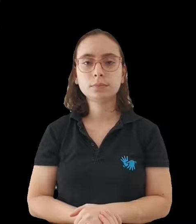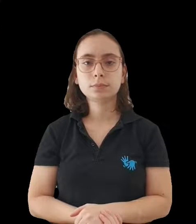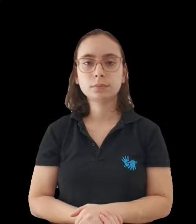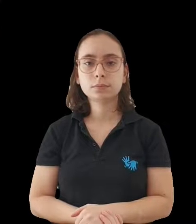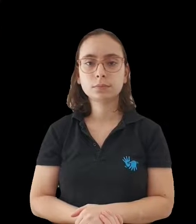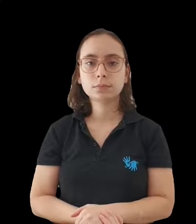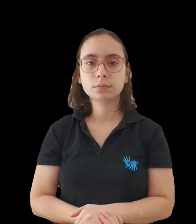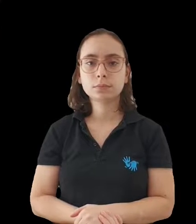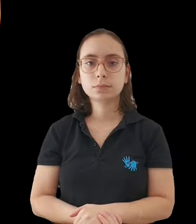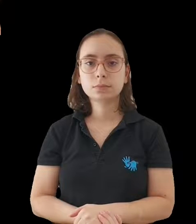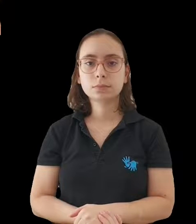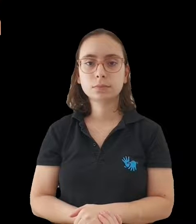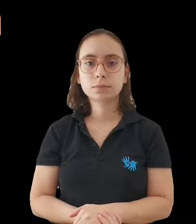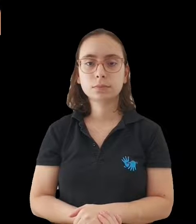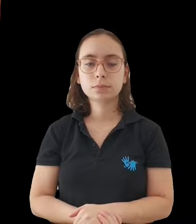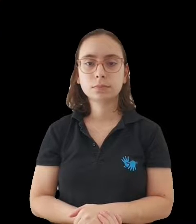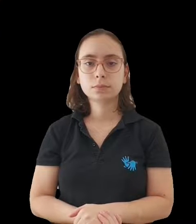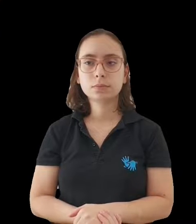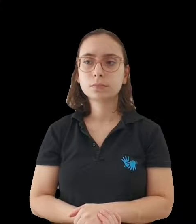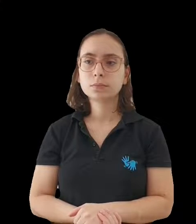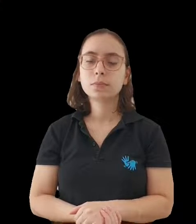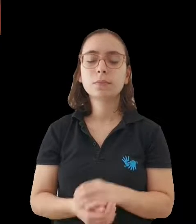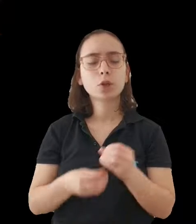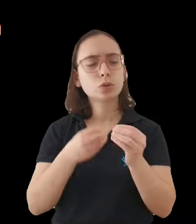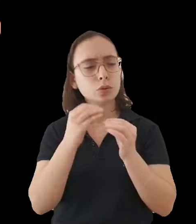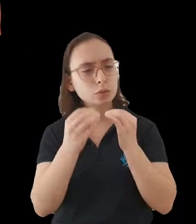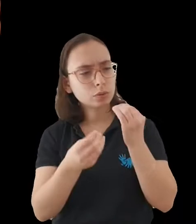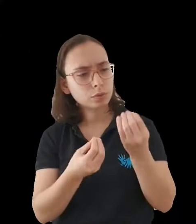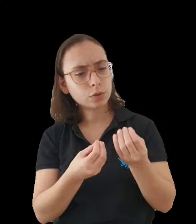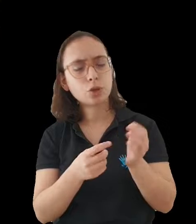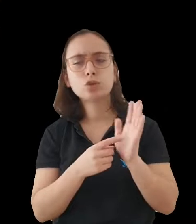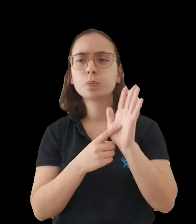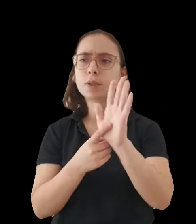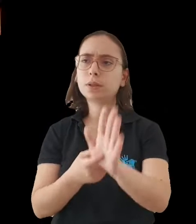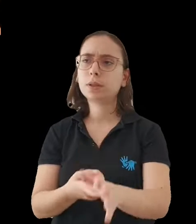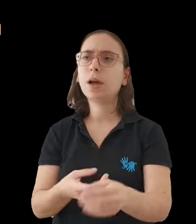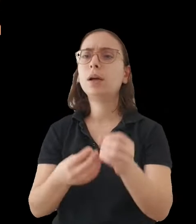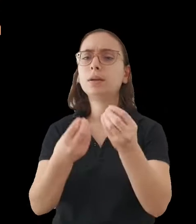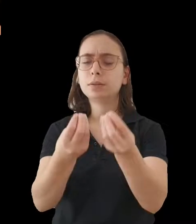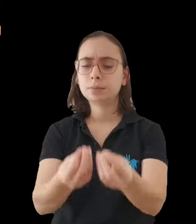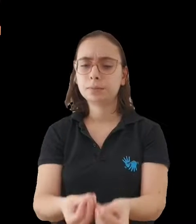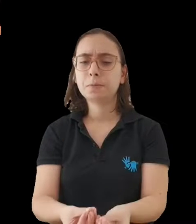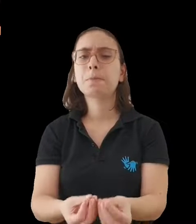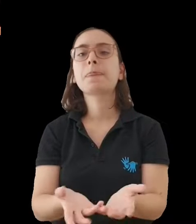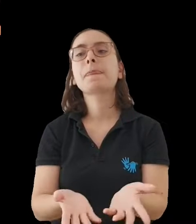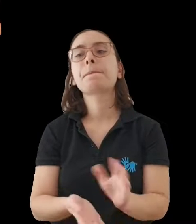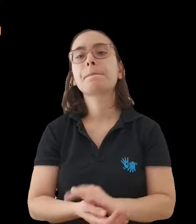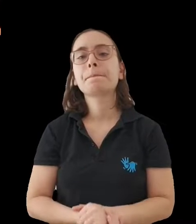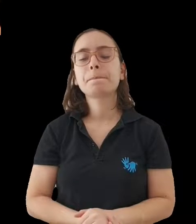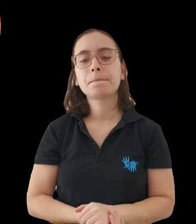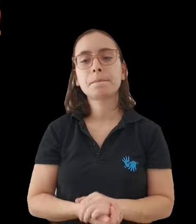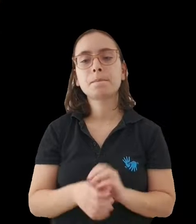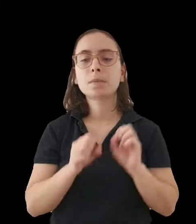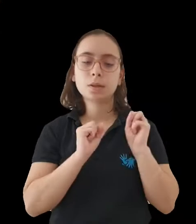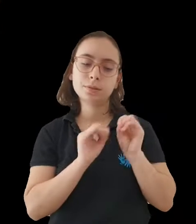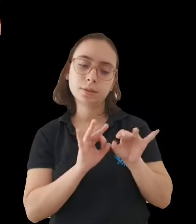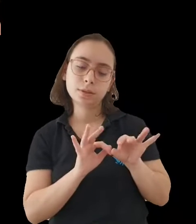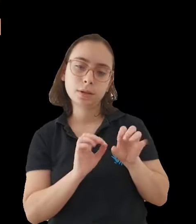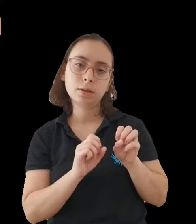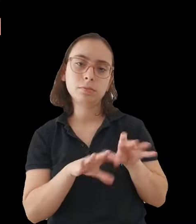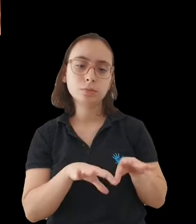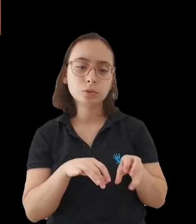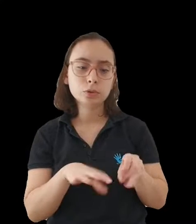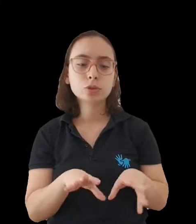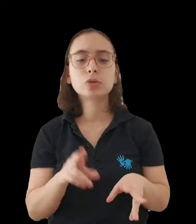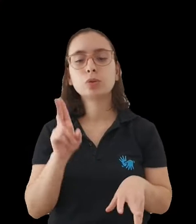tô dando os argumentos, os materiais. Eu quero que vocês usem esses materiais, aproveitem